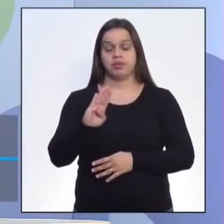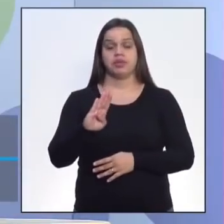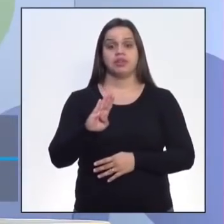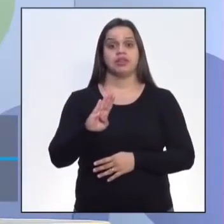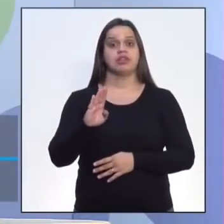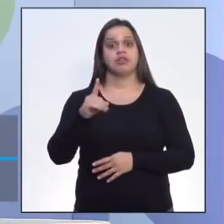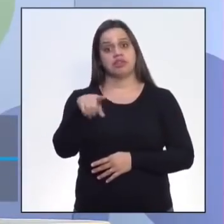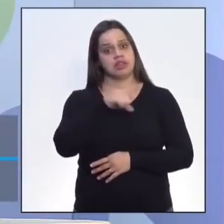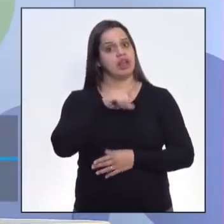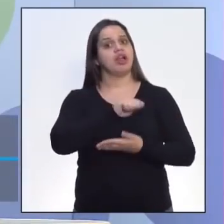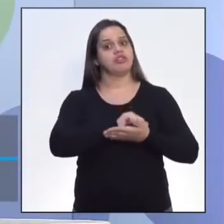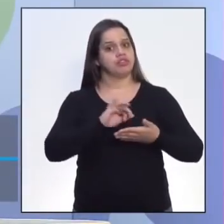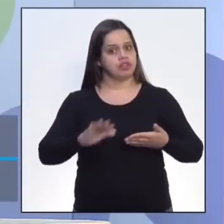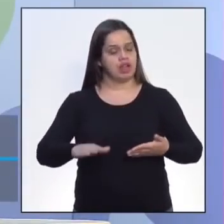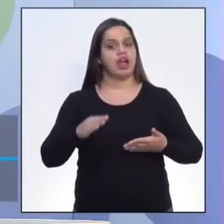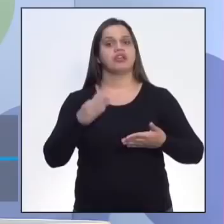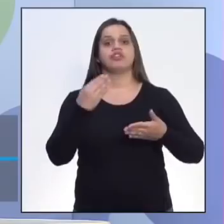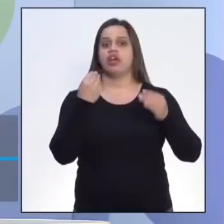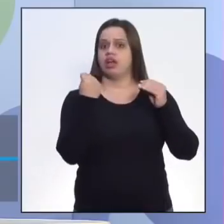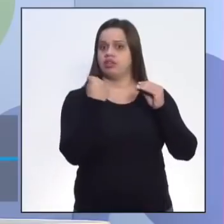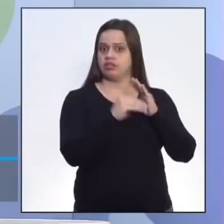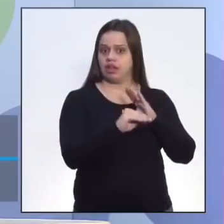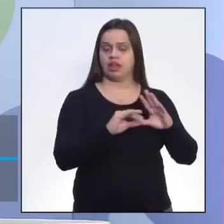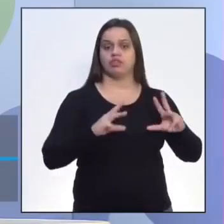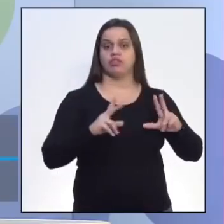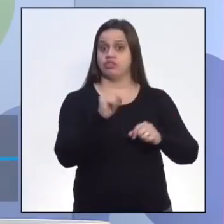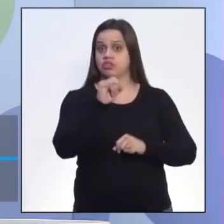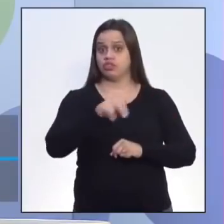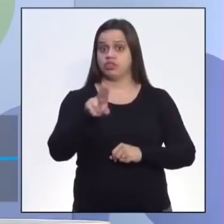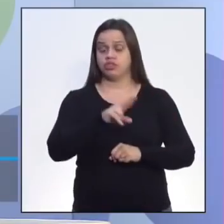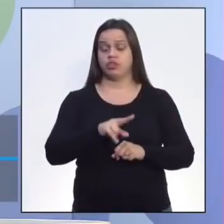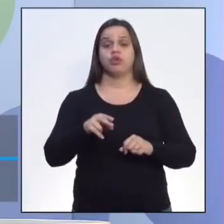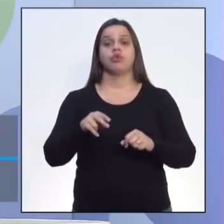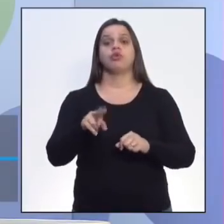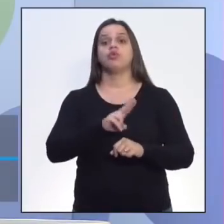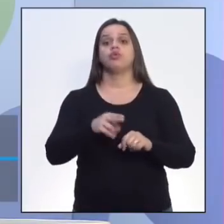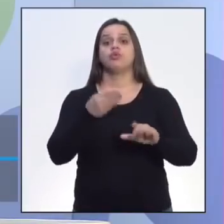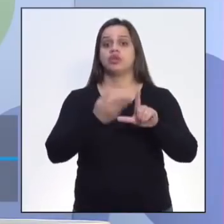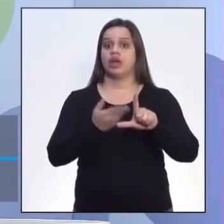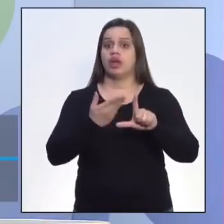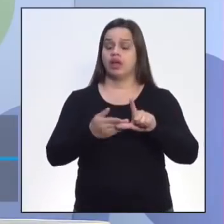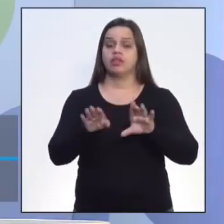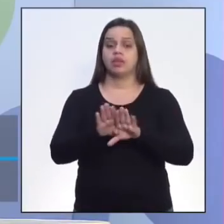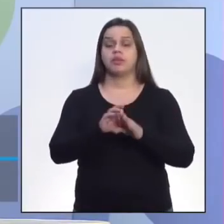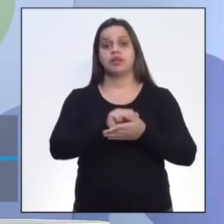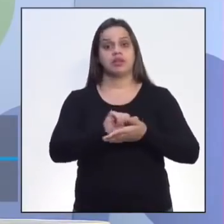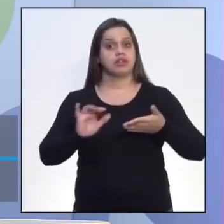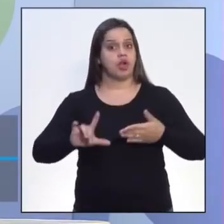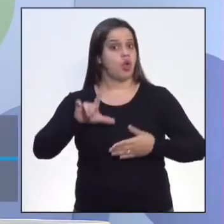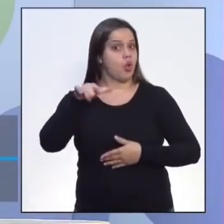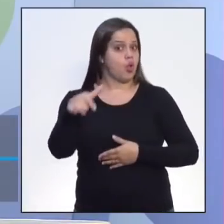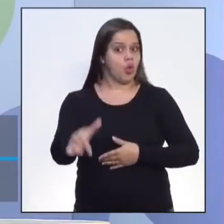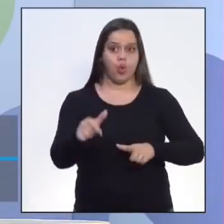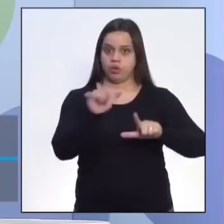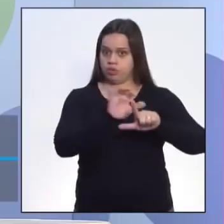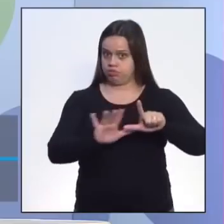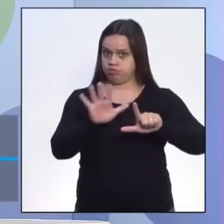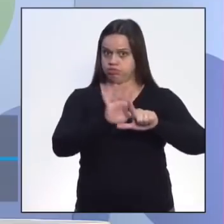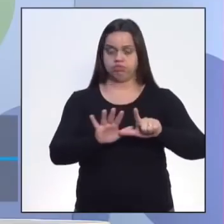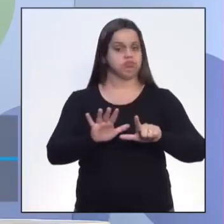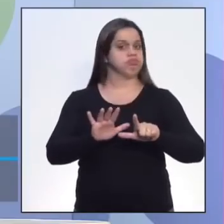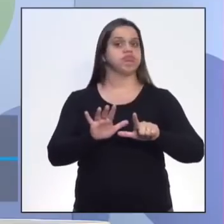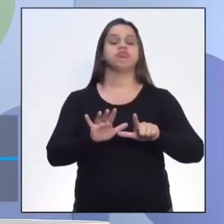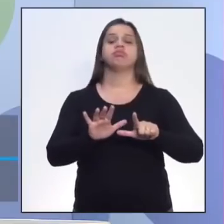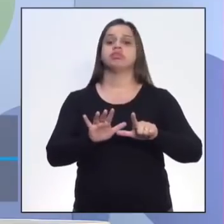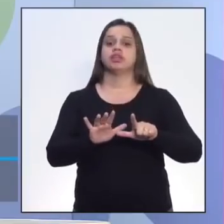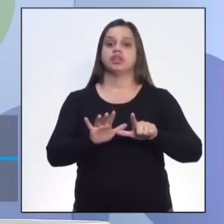entregar suas atividades. Se o seu professor utiliza o Classroom, se ele dá atividades para vocês de uma outra plataforma, não deixe